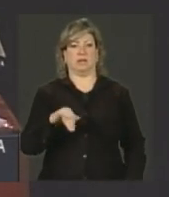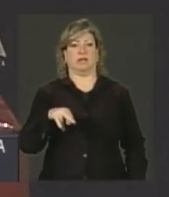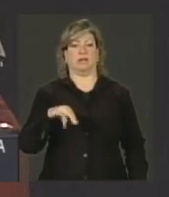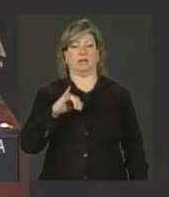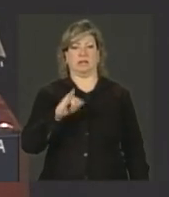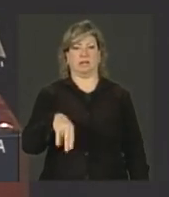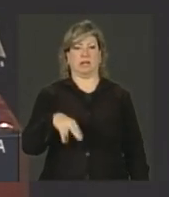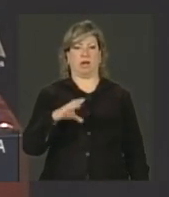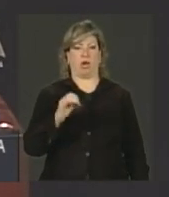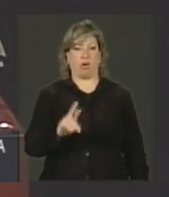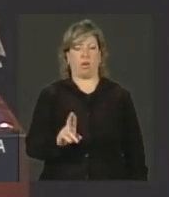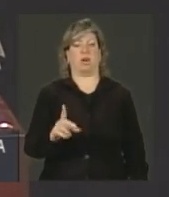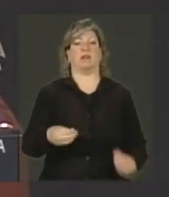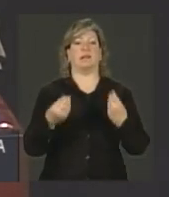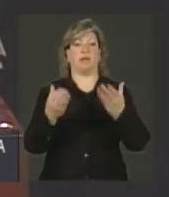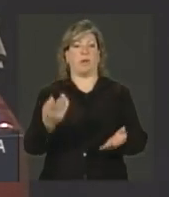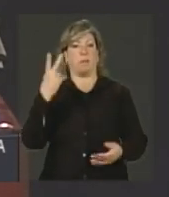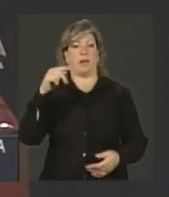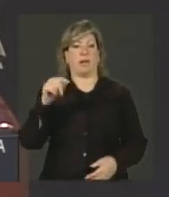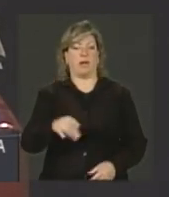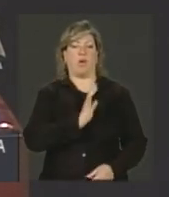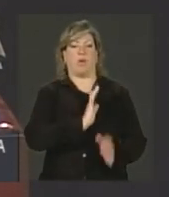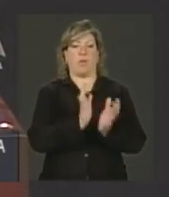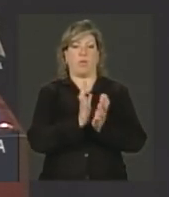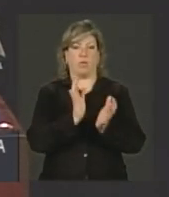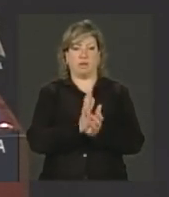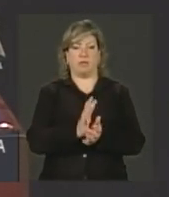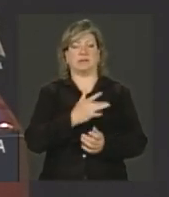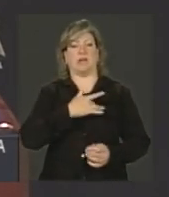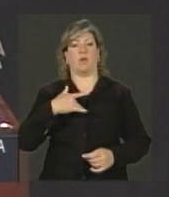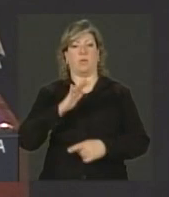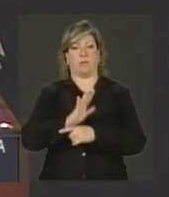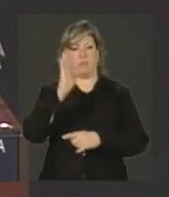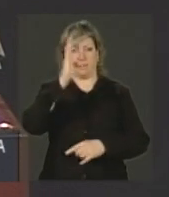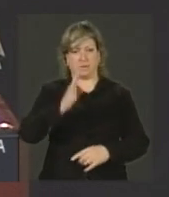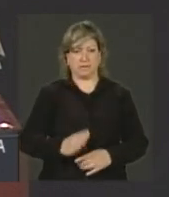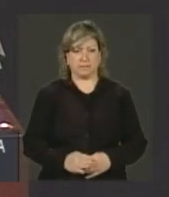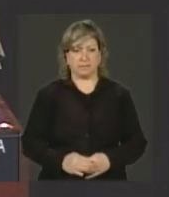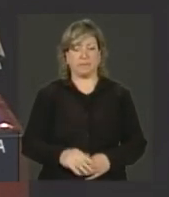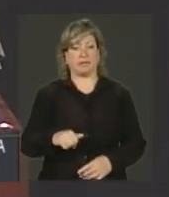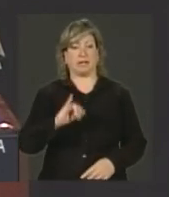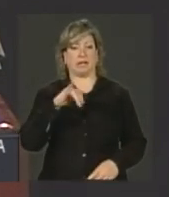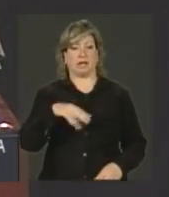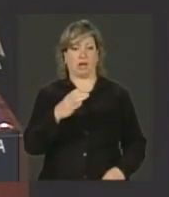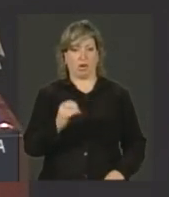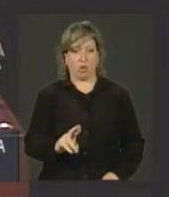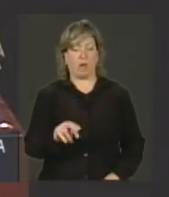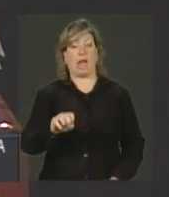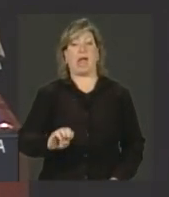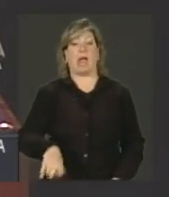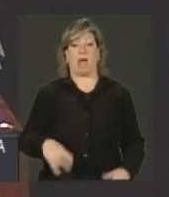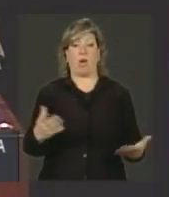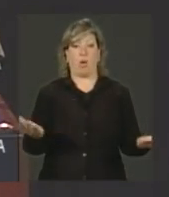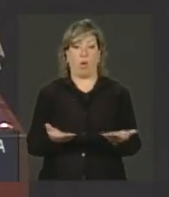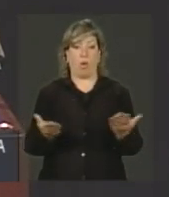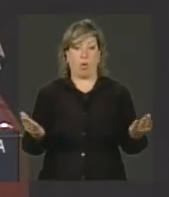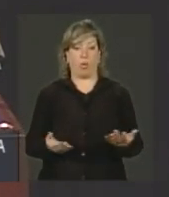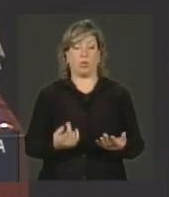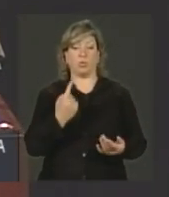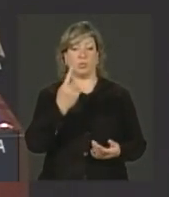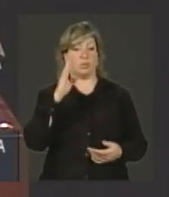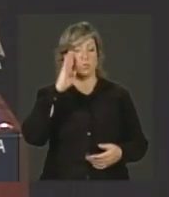deu à cardiologia brasileira e à saúde do país. O INCOR é hoje um dos 3 maiores centros de cardiologia do